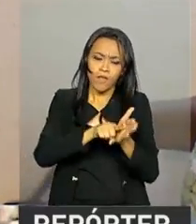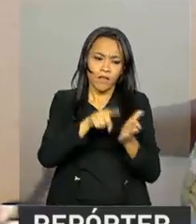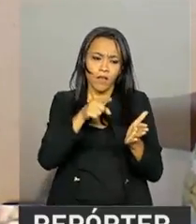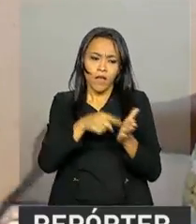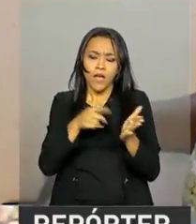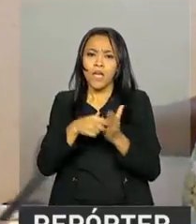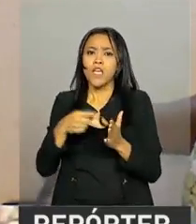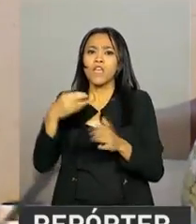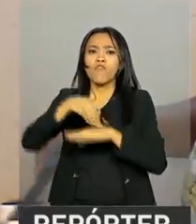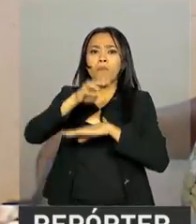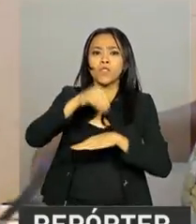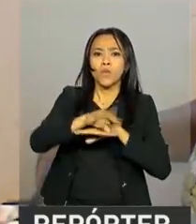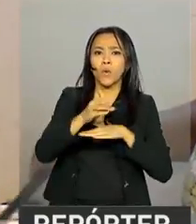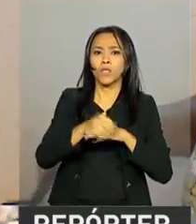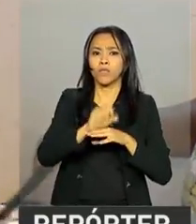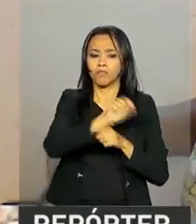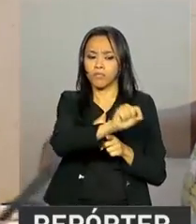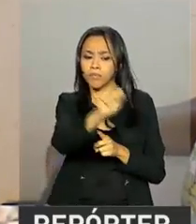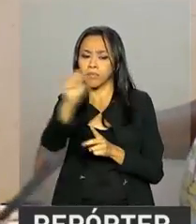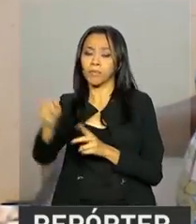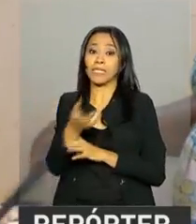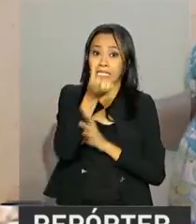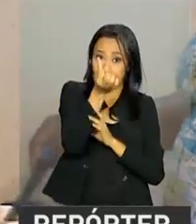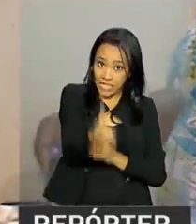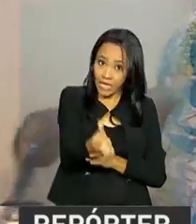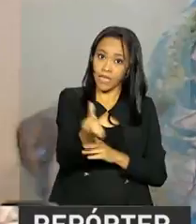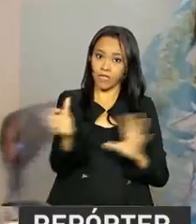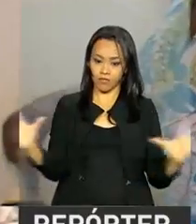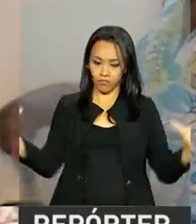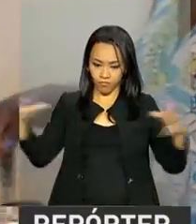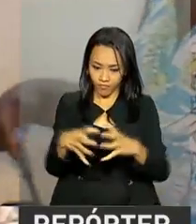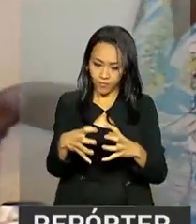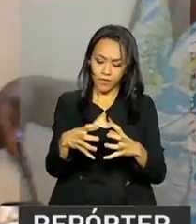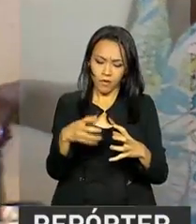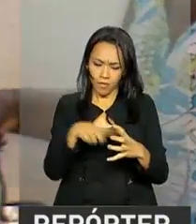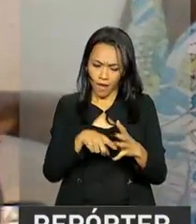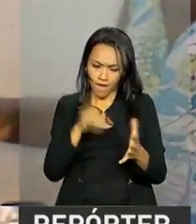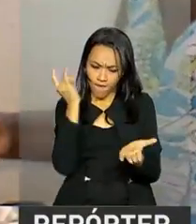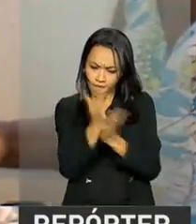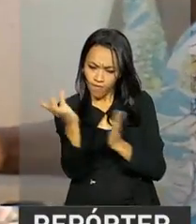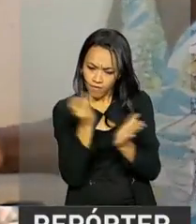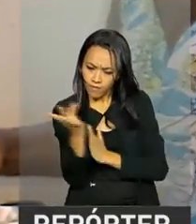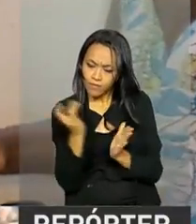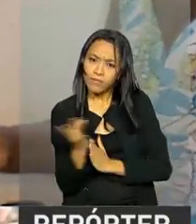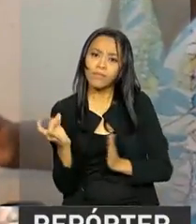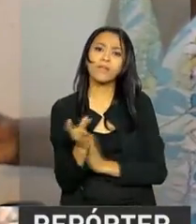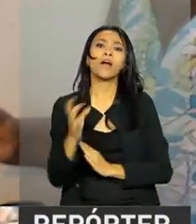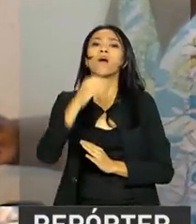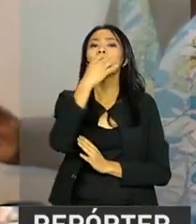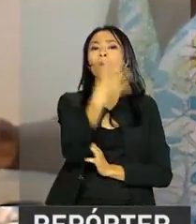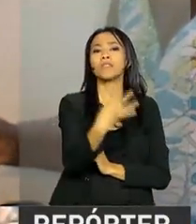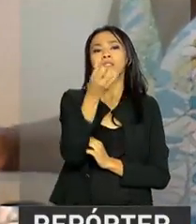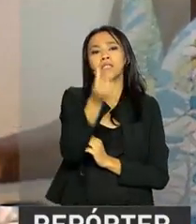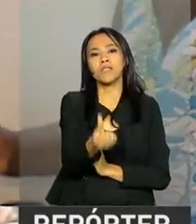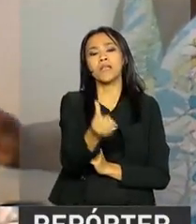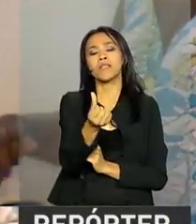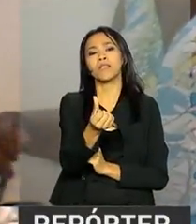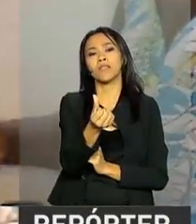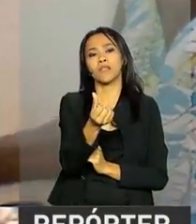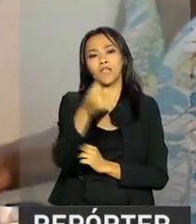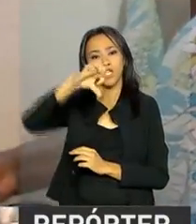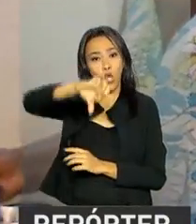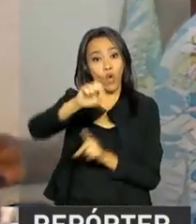informações de seis bases de dados do governo federal a ação resultou em 469.000